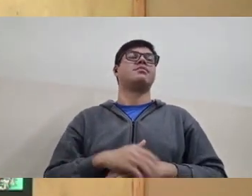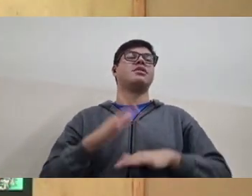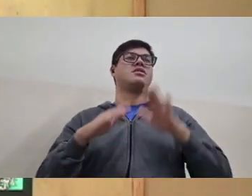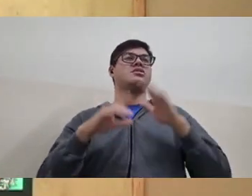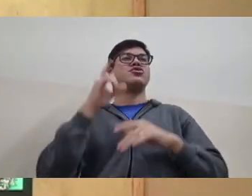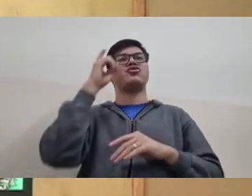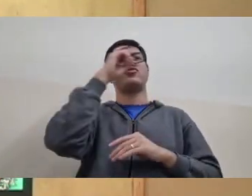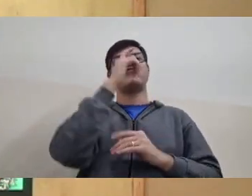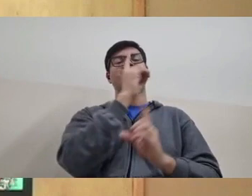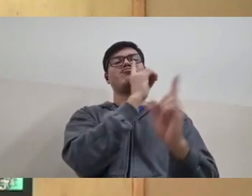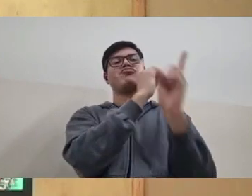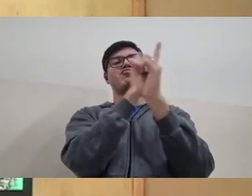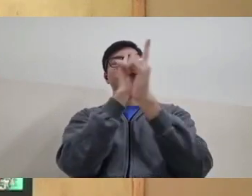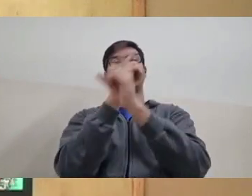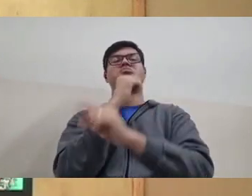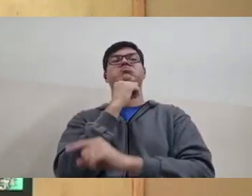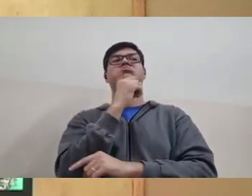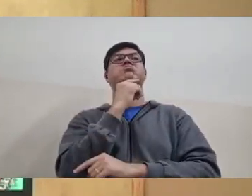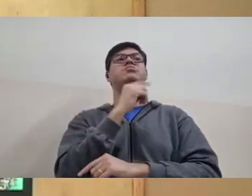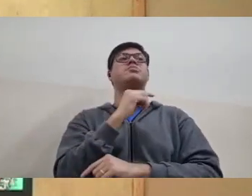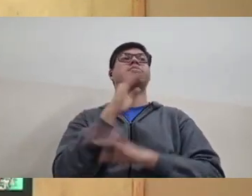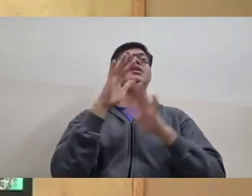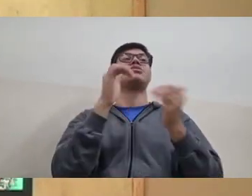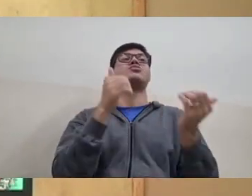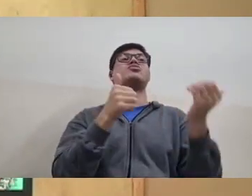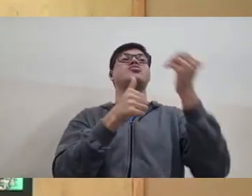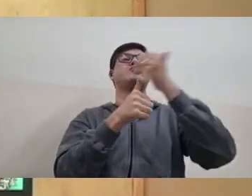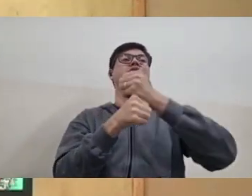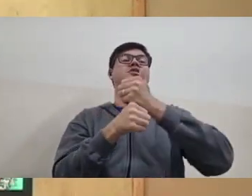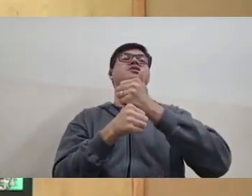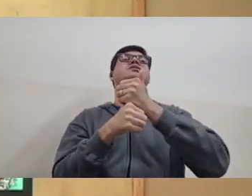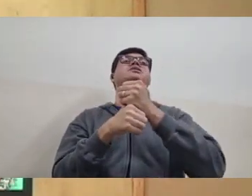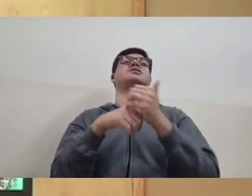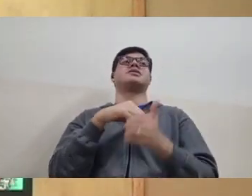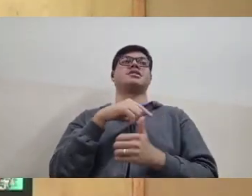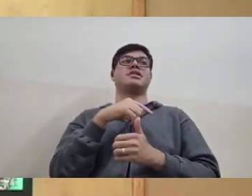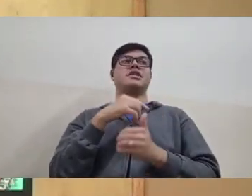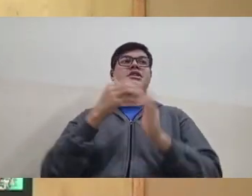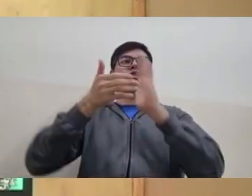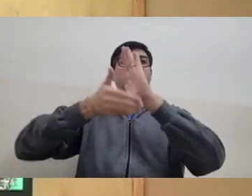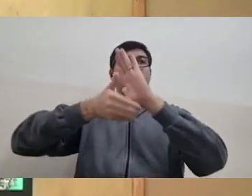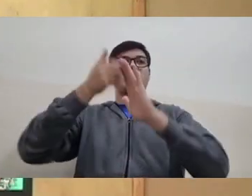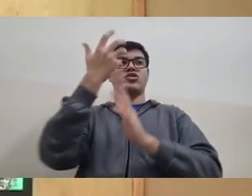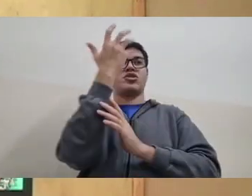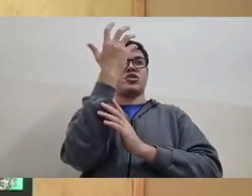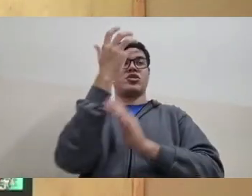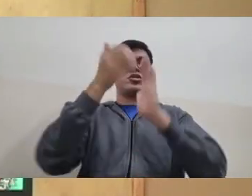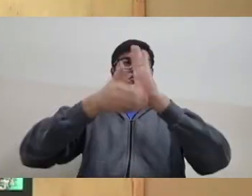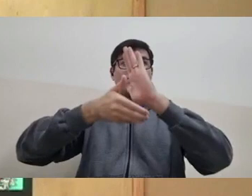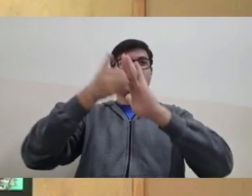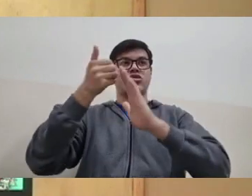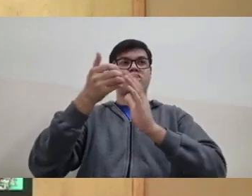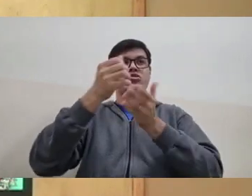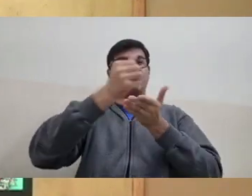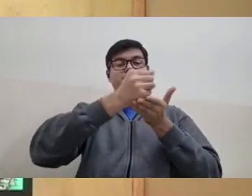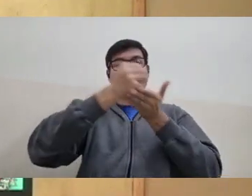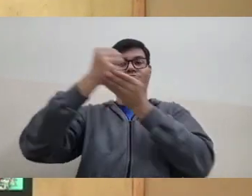casa. Tá certo. E a gente faz a substituição, quando identificada, a gente faz substituição da árvore caso